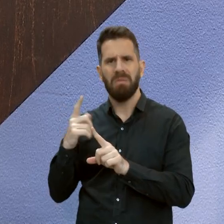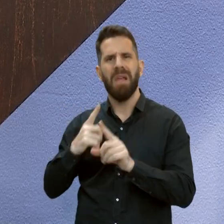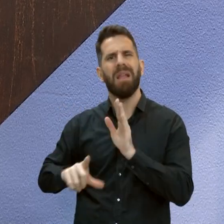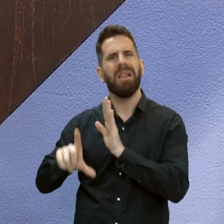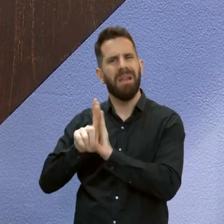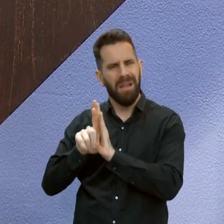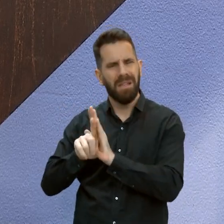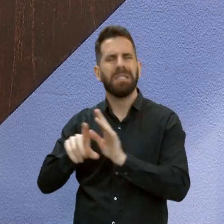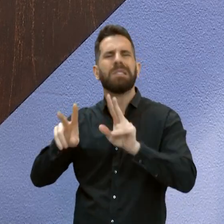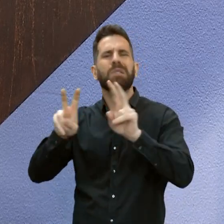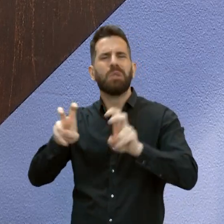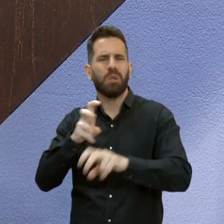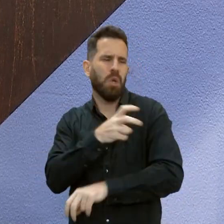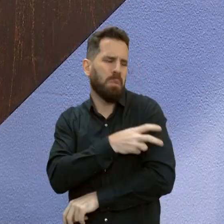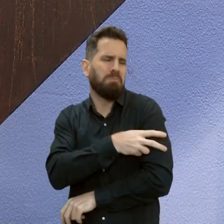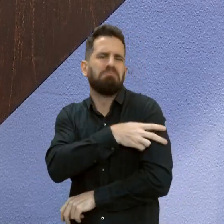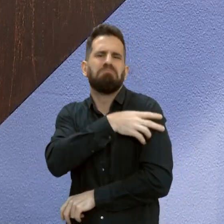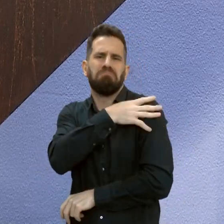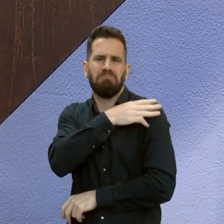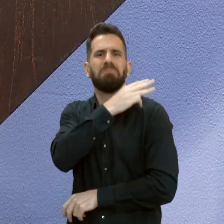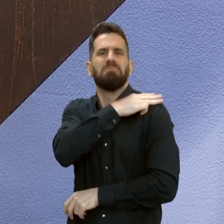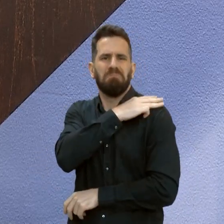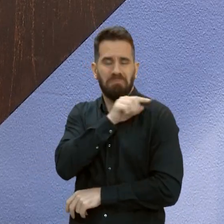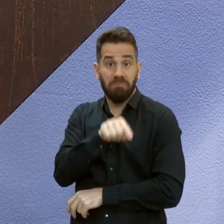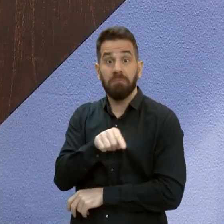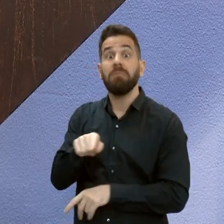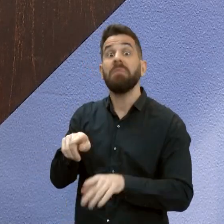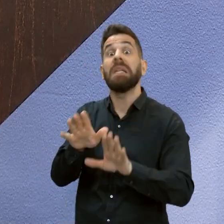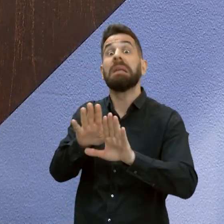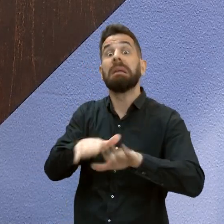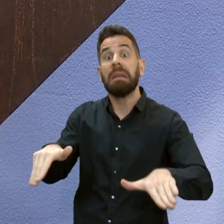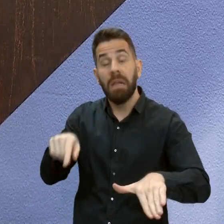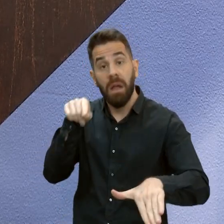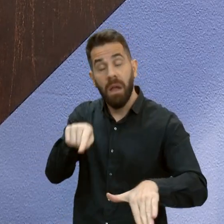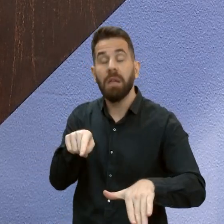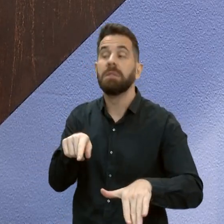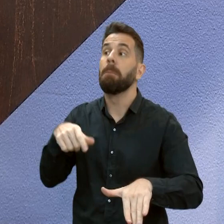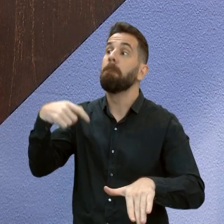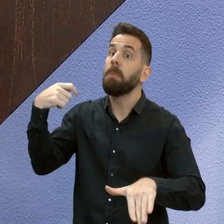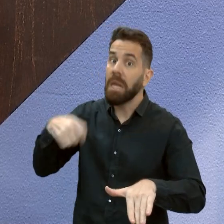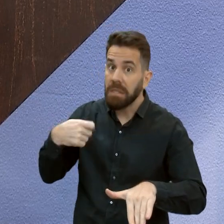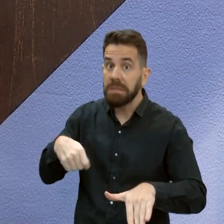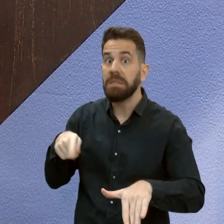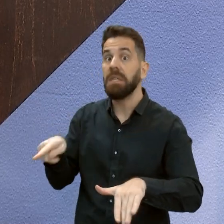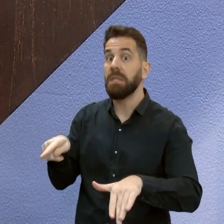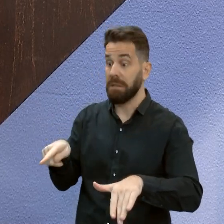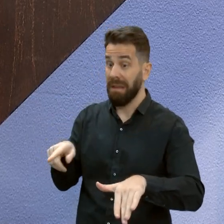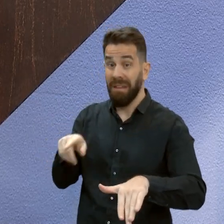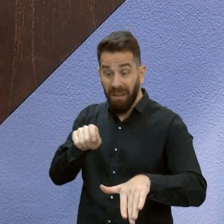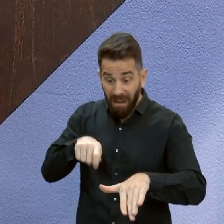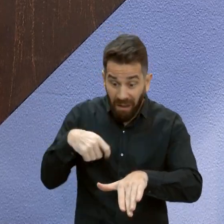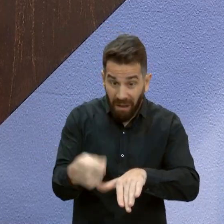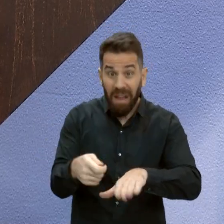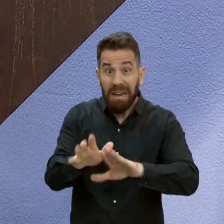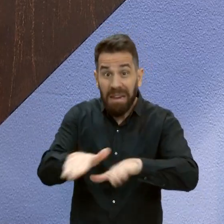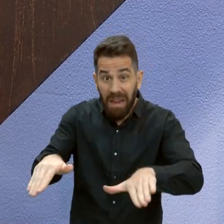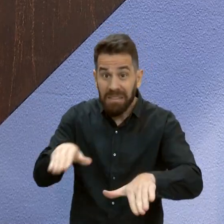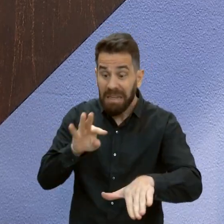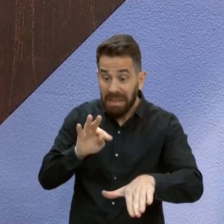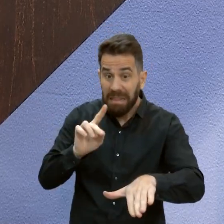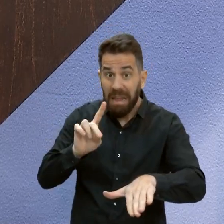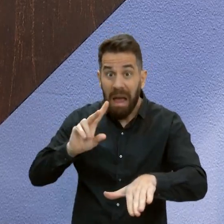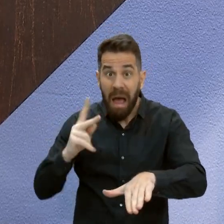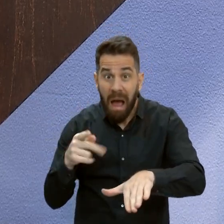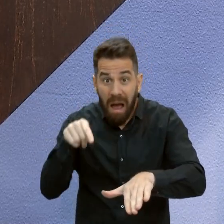para o ensino básico, que essa criança ela deve ter um acompanhamento também de uma equipe